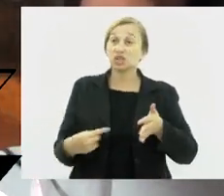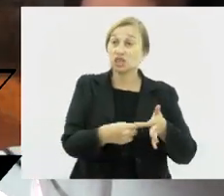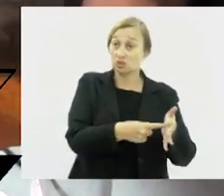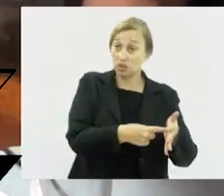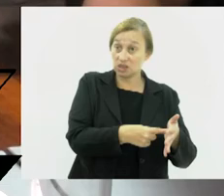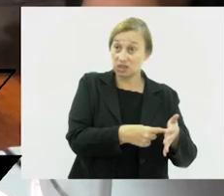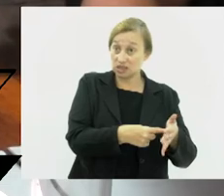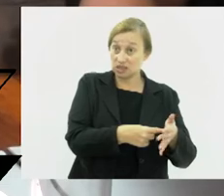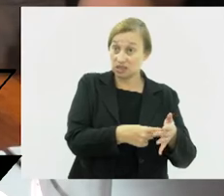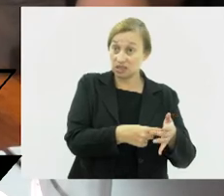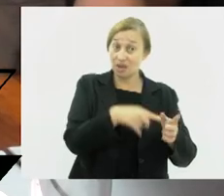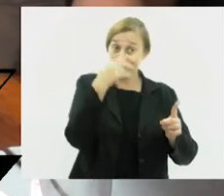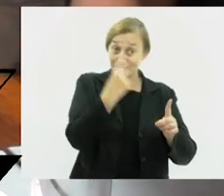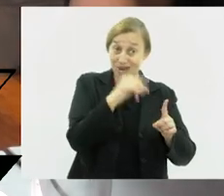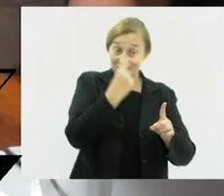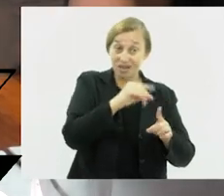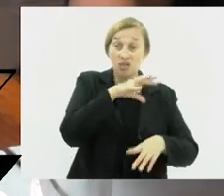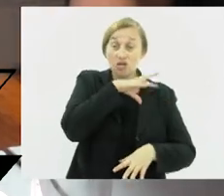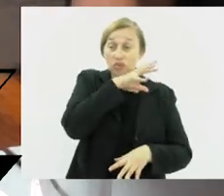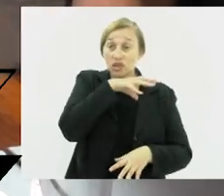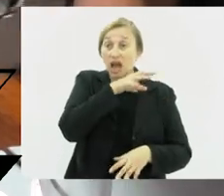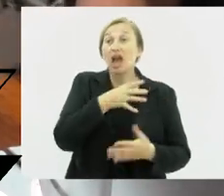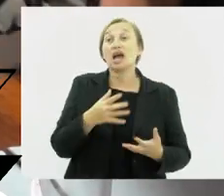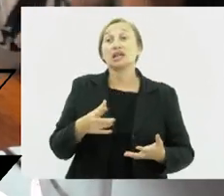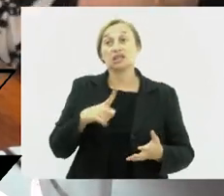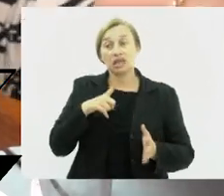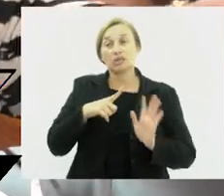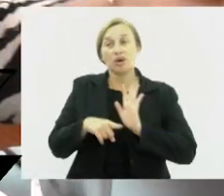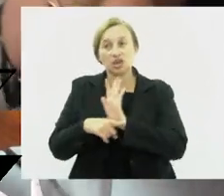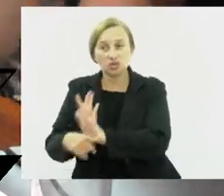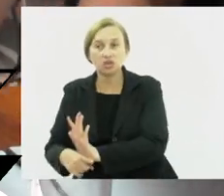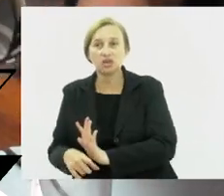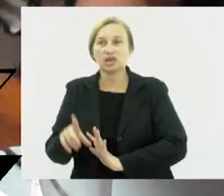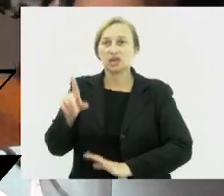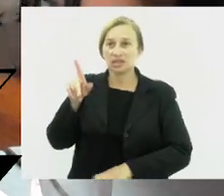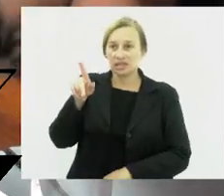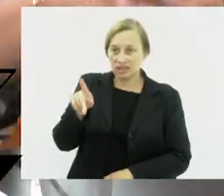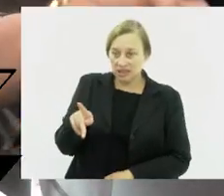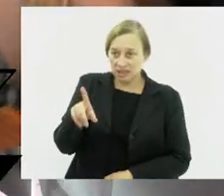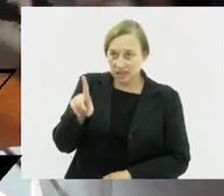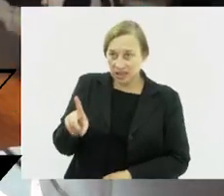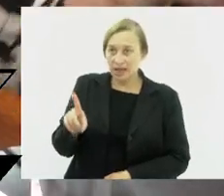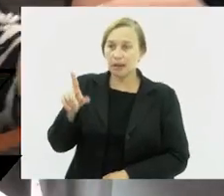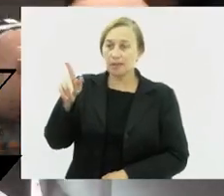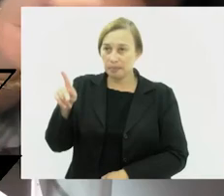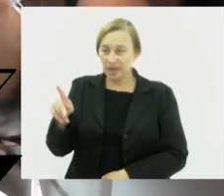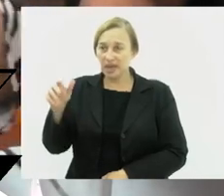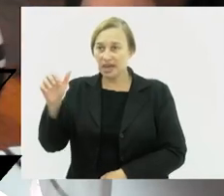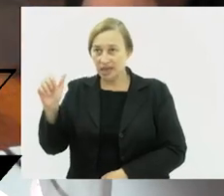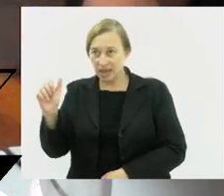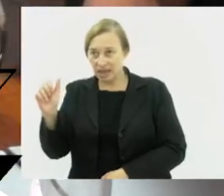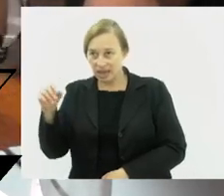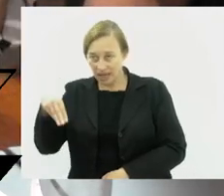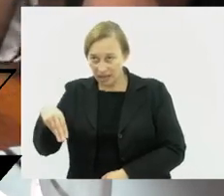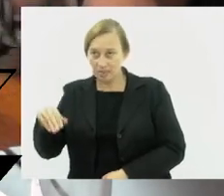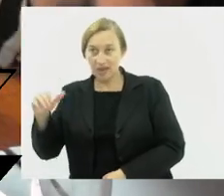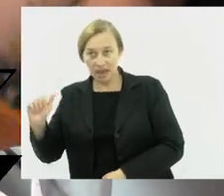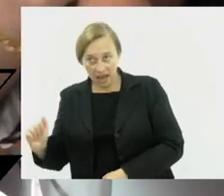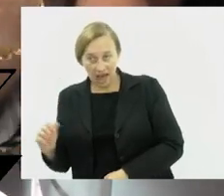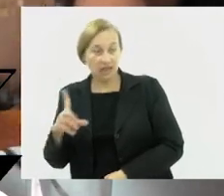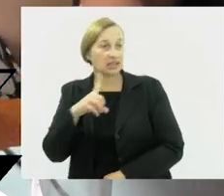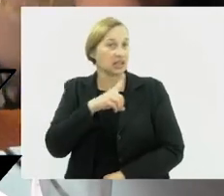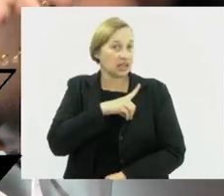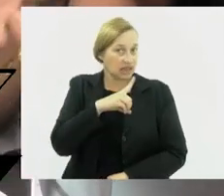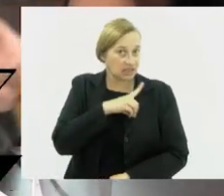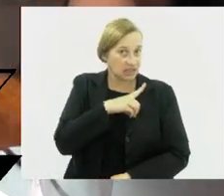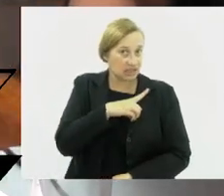e aí nós temos a ajuda da DPMA, da delegacia, né,